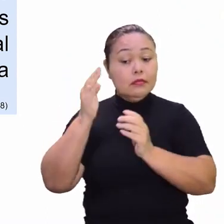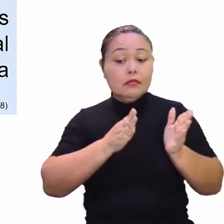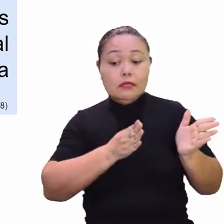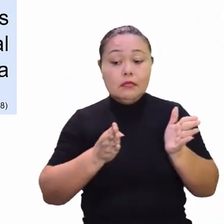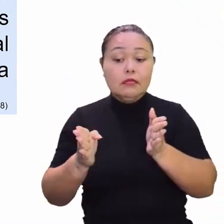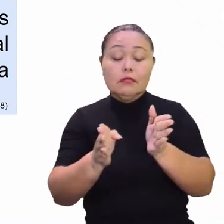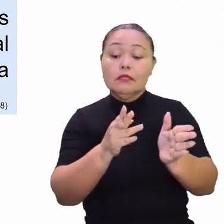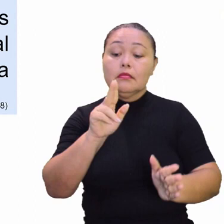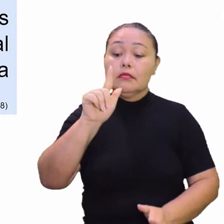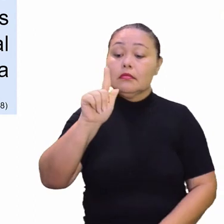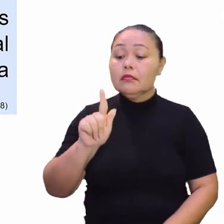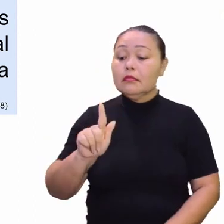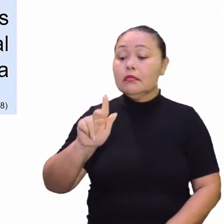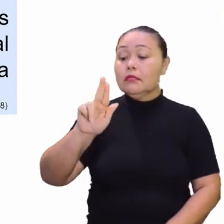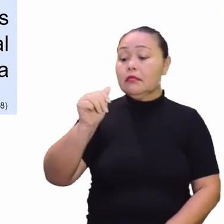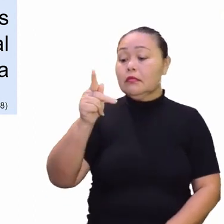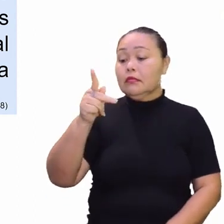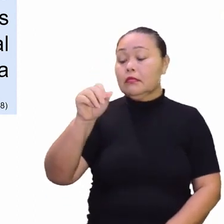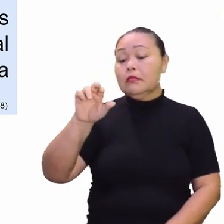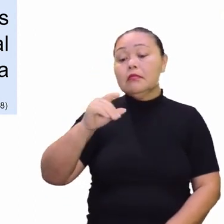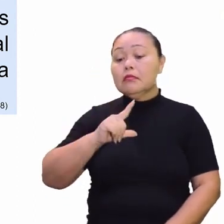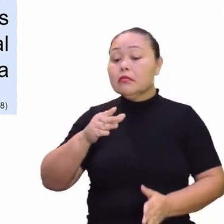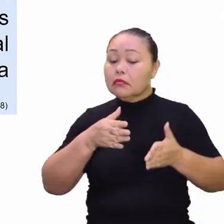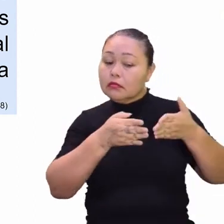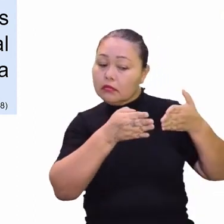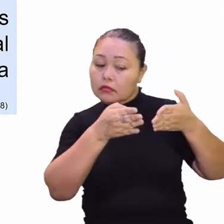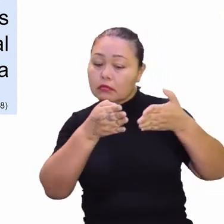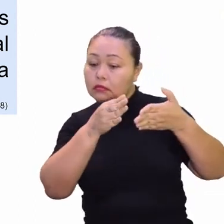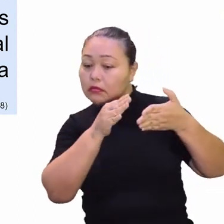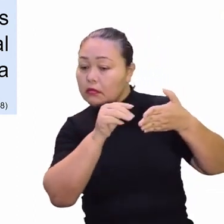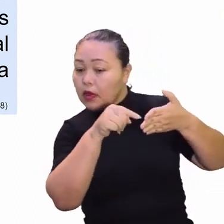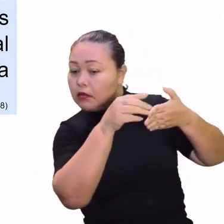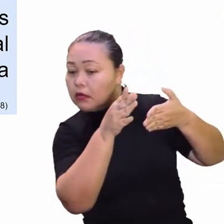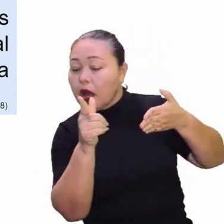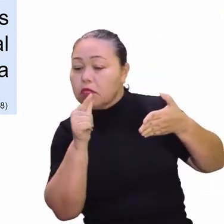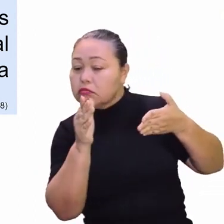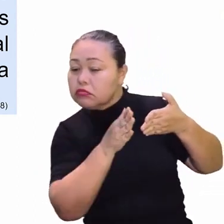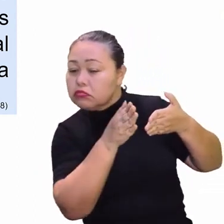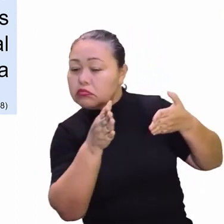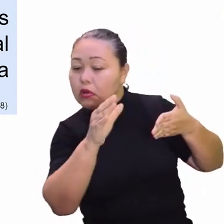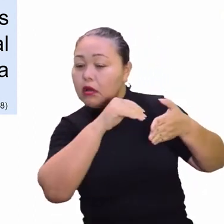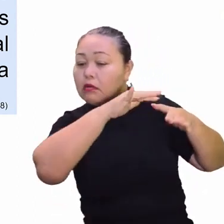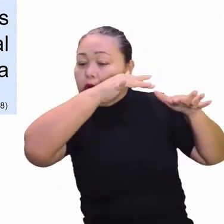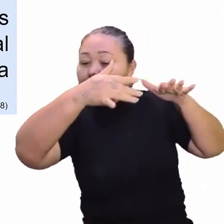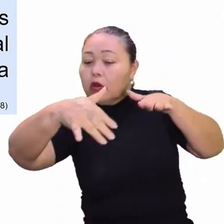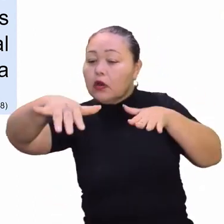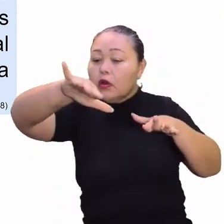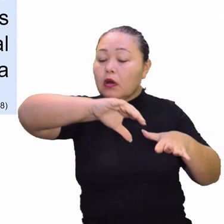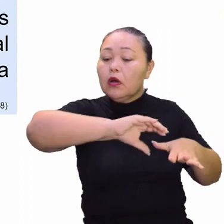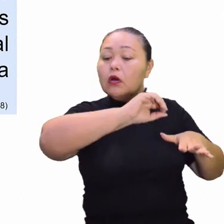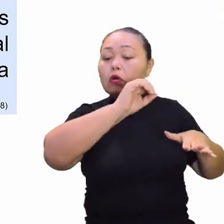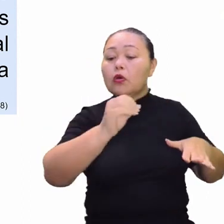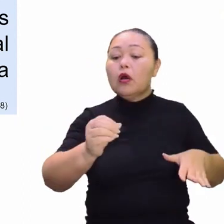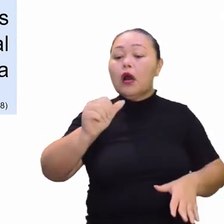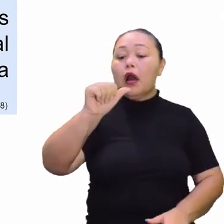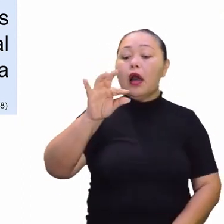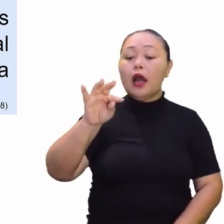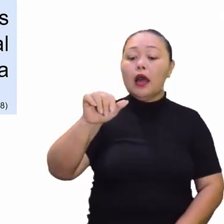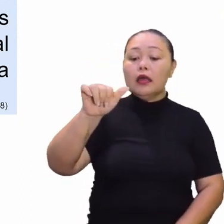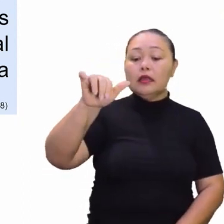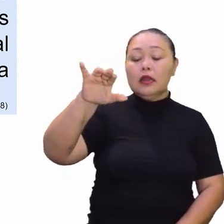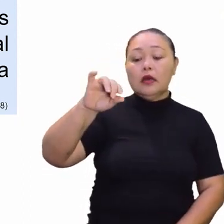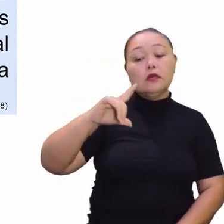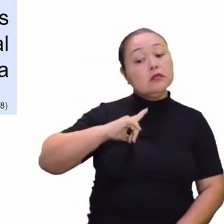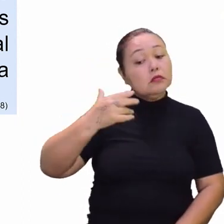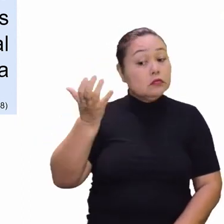rio Guaporé, uma saída para o Oceano Atlântico, que na verdade, né, a gente sabe que não era o caminho,